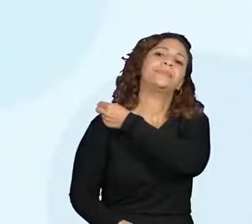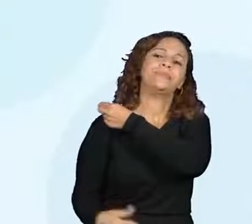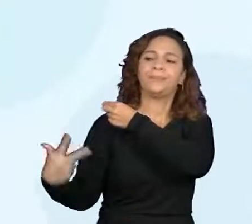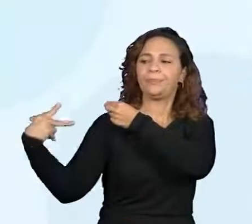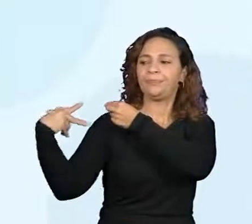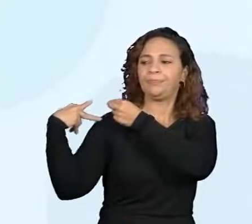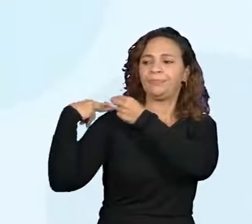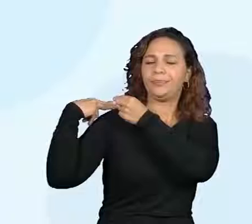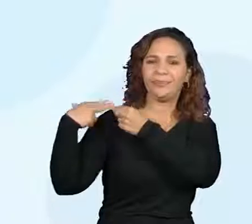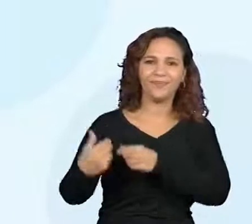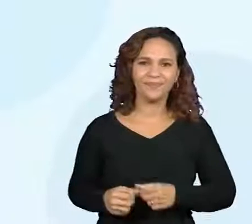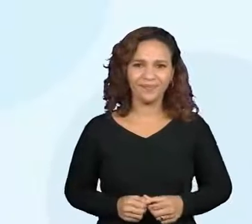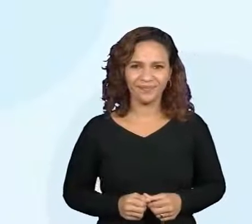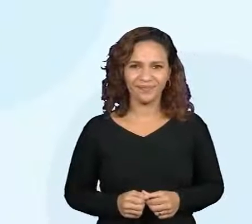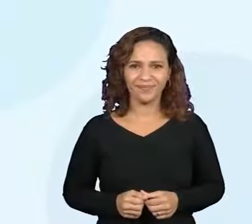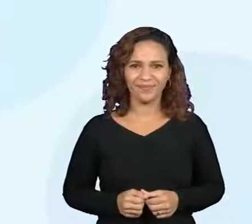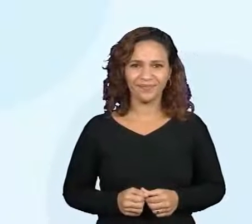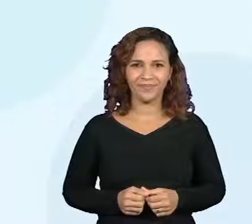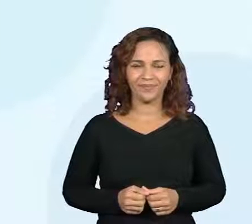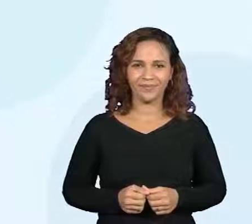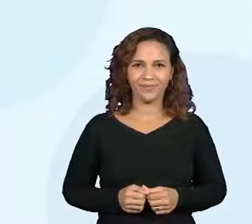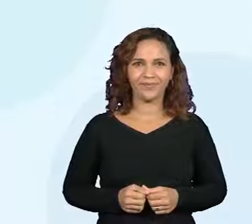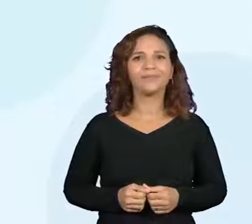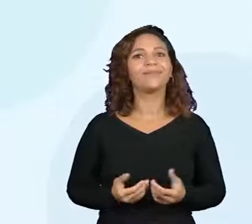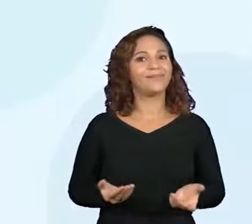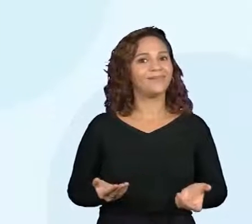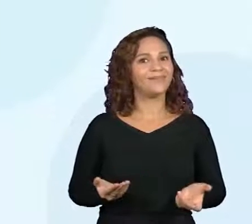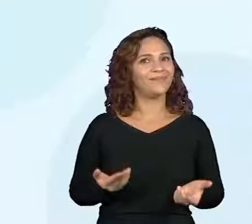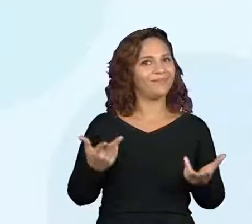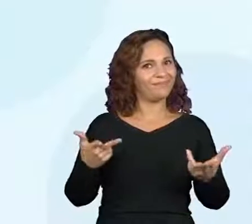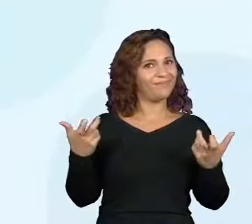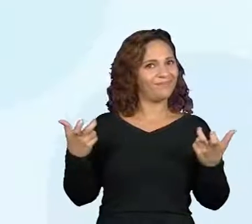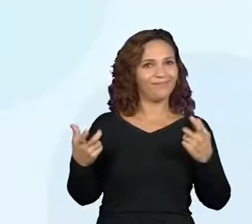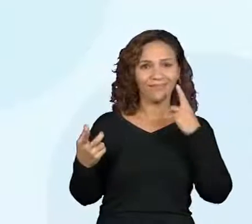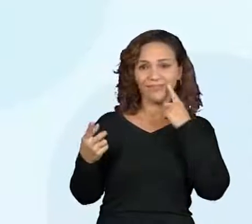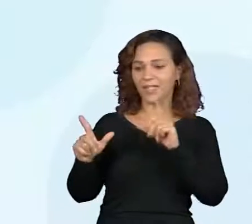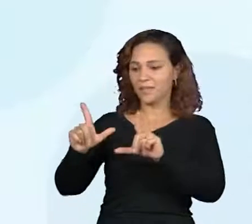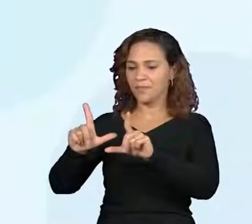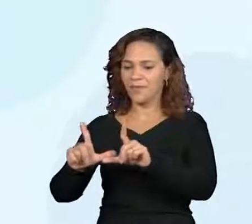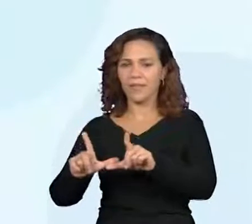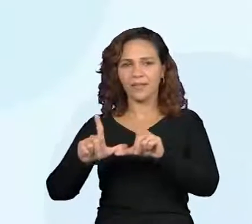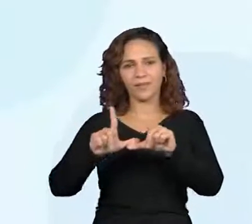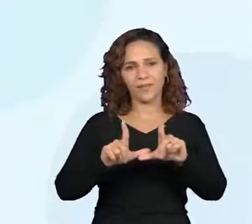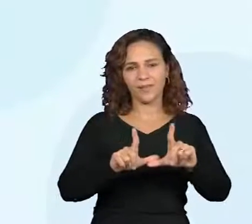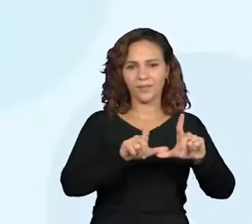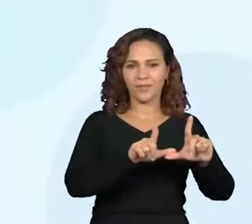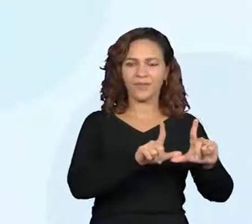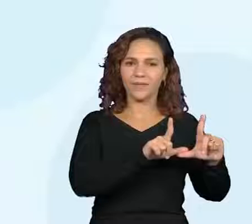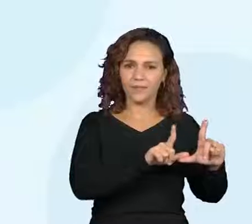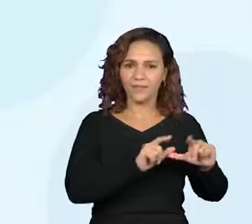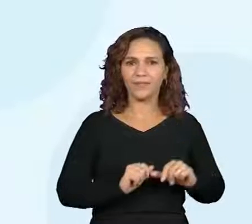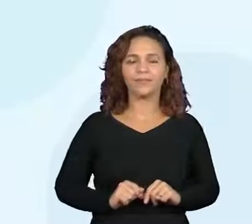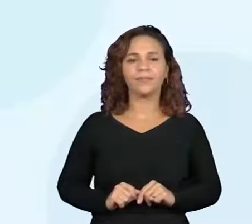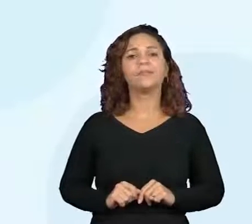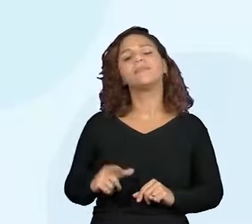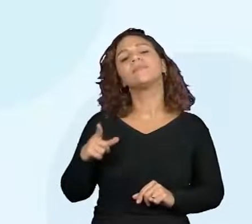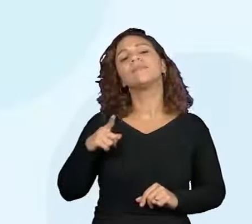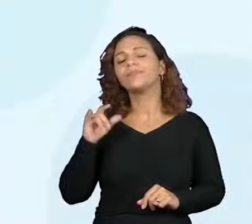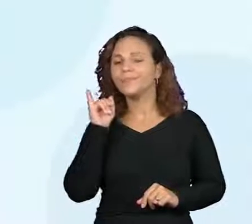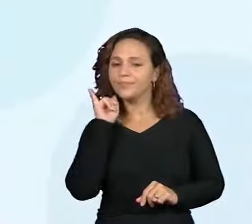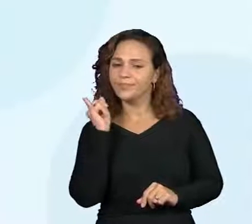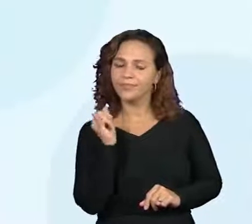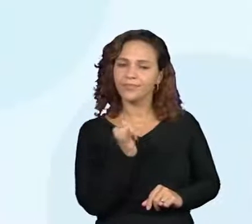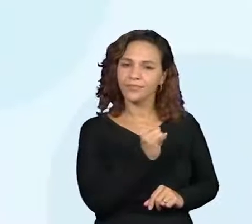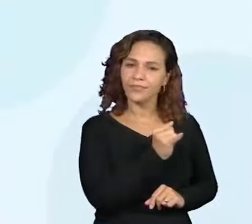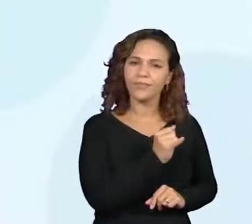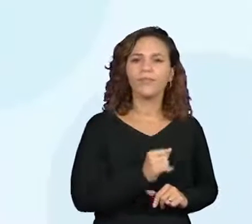da roupa. Olha só, a gente vê aí 4 quadros, certo? E ele tem uma narrativa. Aqui